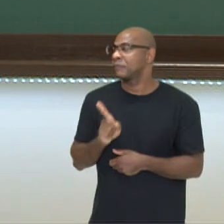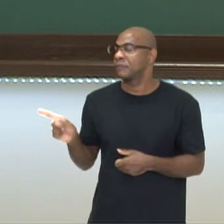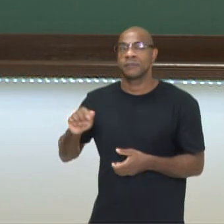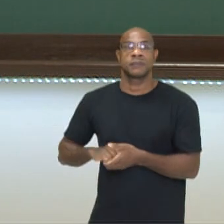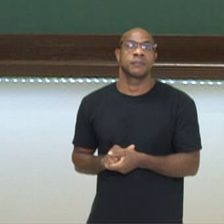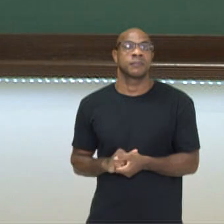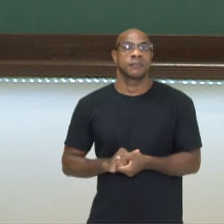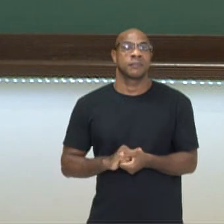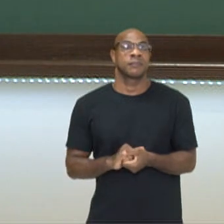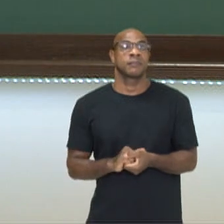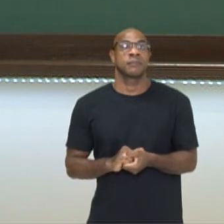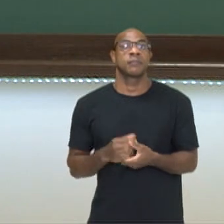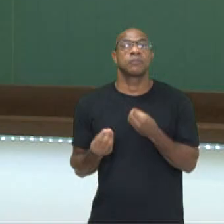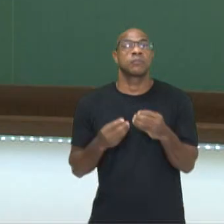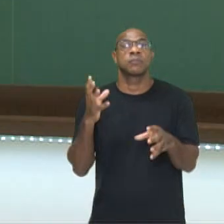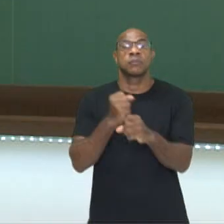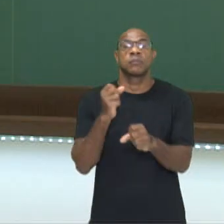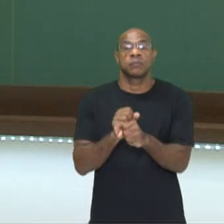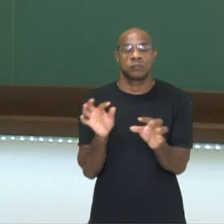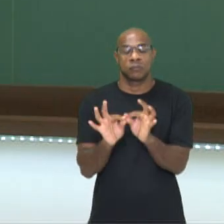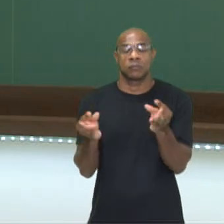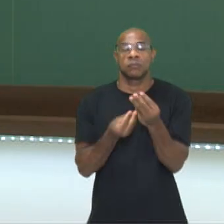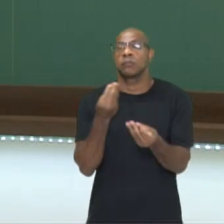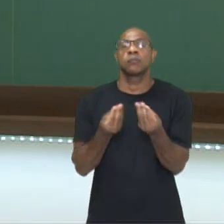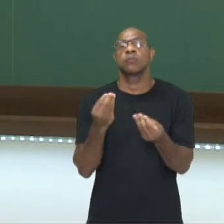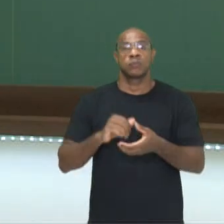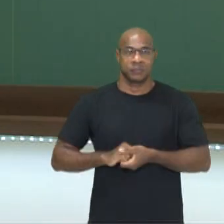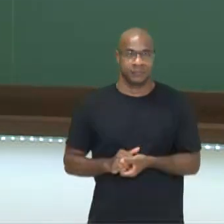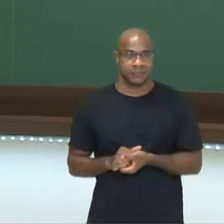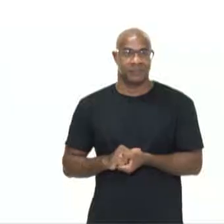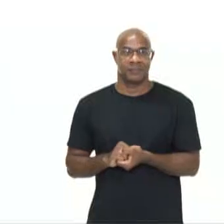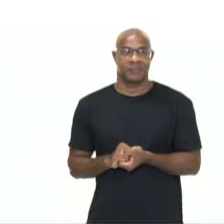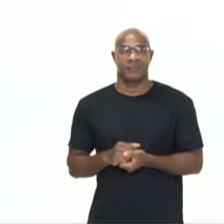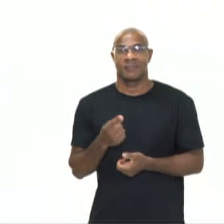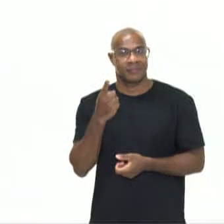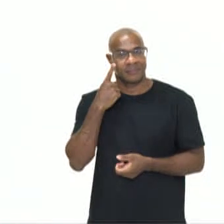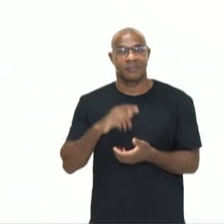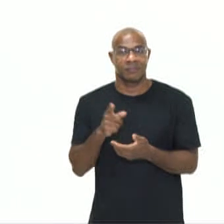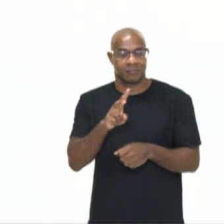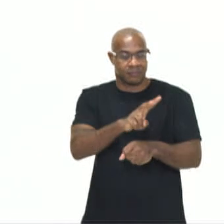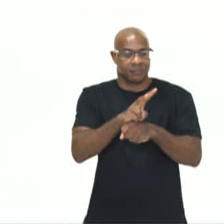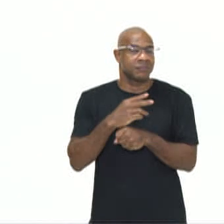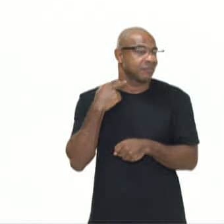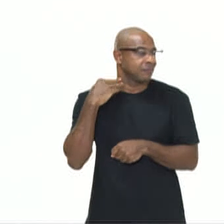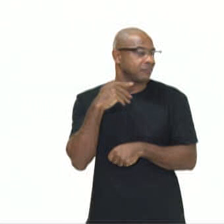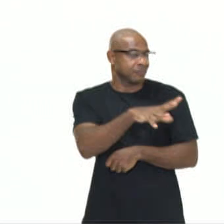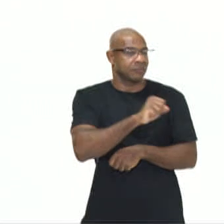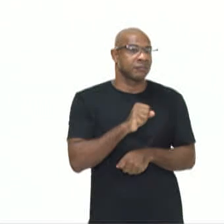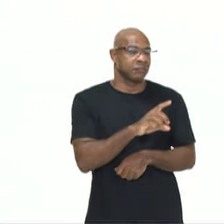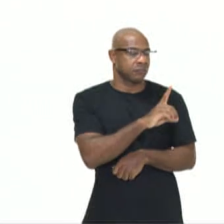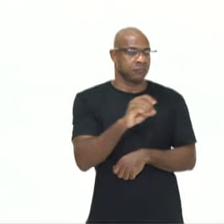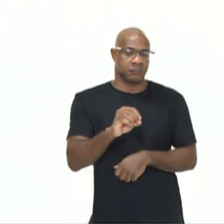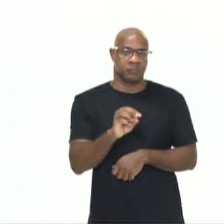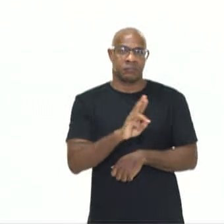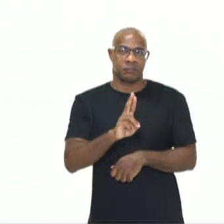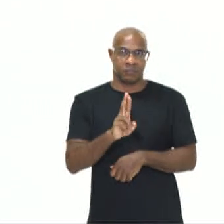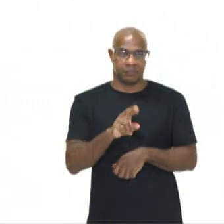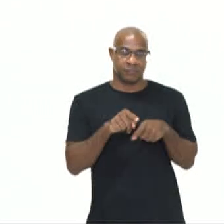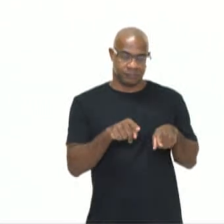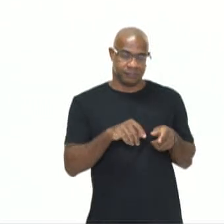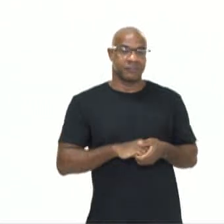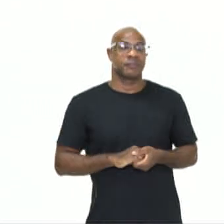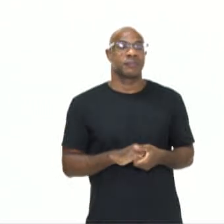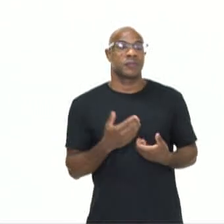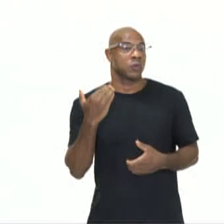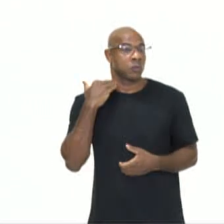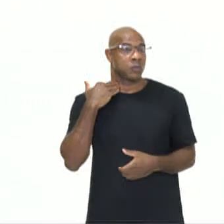Ó, como calculamos juros simples? Suponha que você emprestou do banco um valor de R$100 a juros simples.